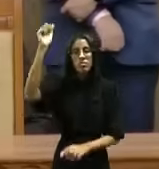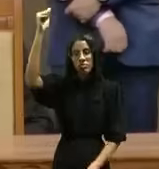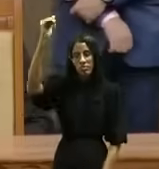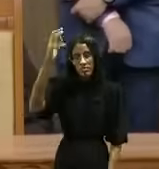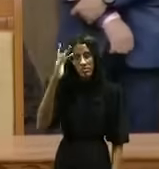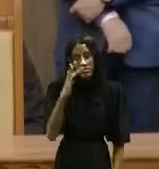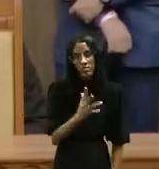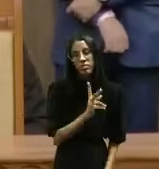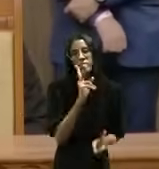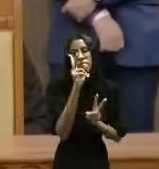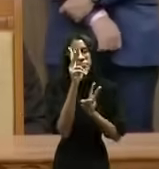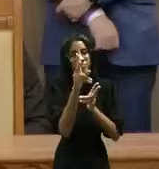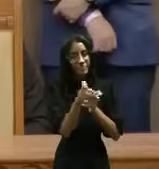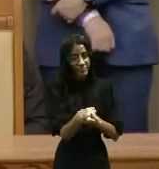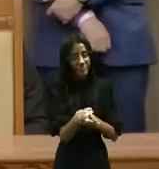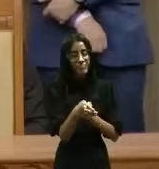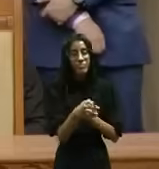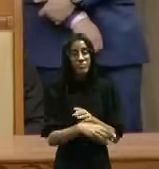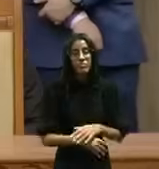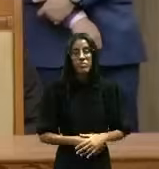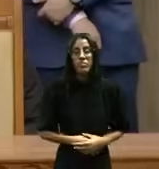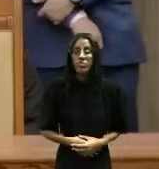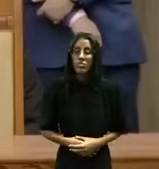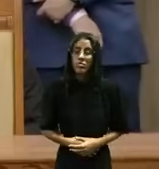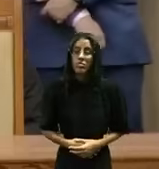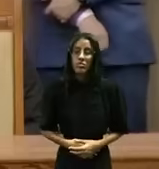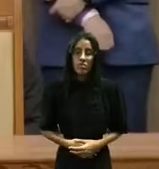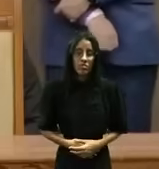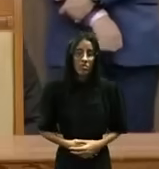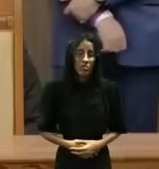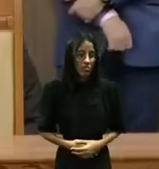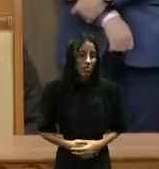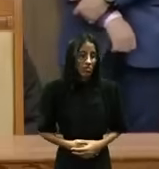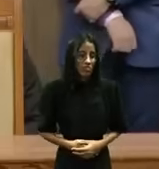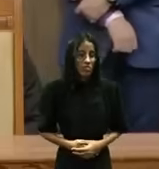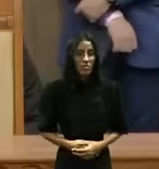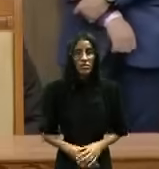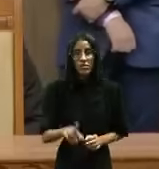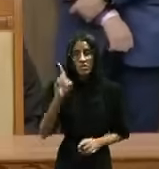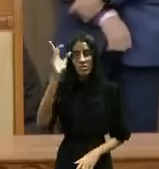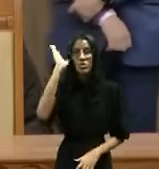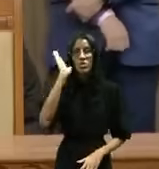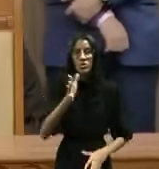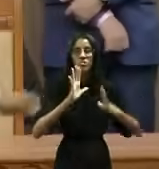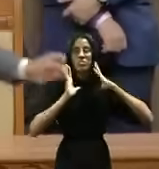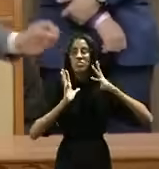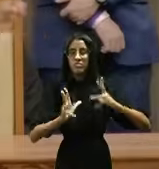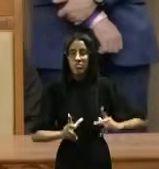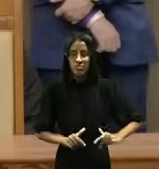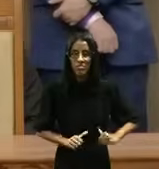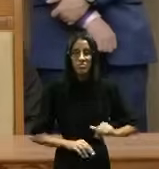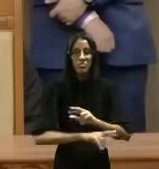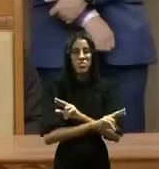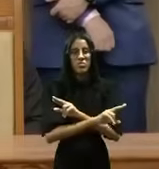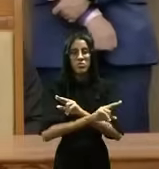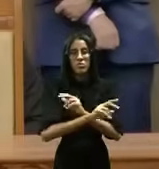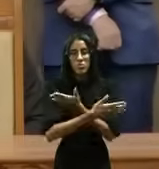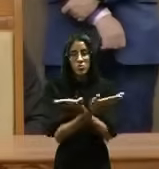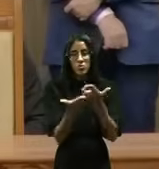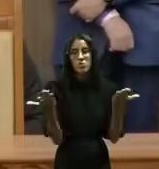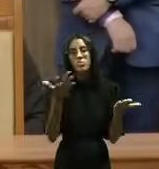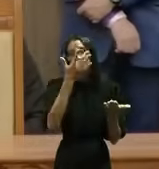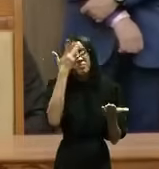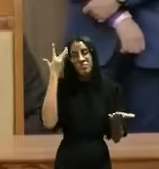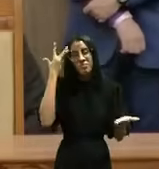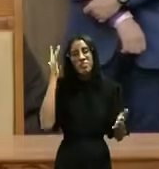Deus na vida não considere mundo aquilo que Deus já purifi aí pronto olha para cá para mim encerrar